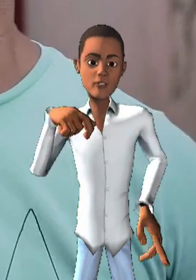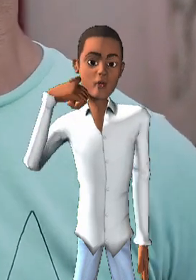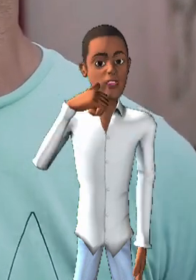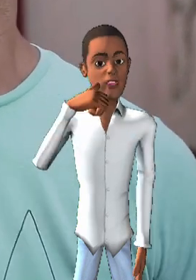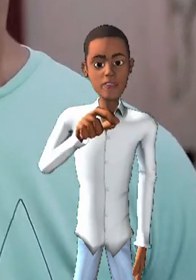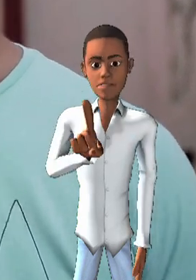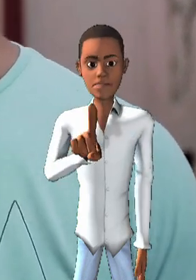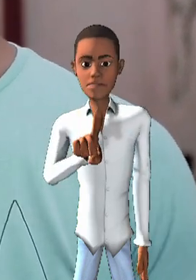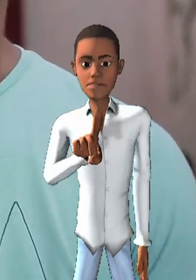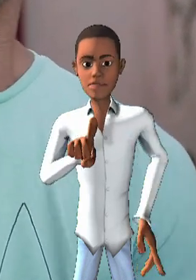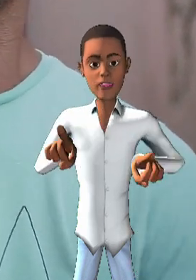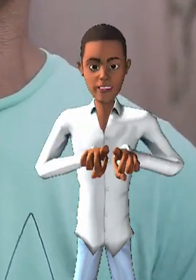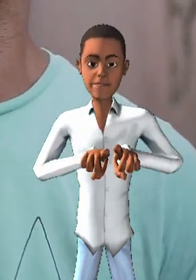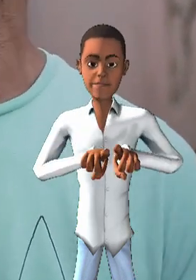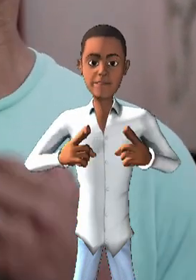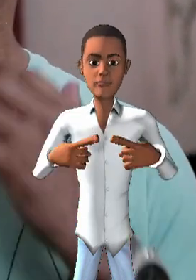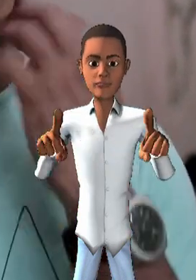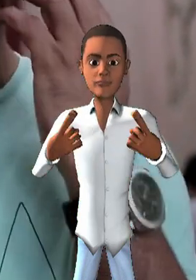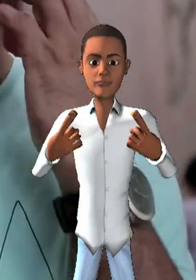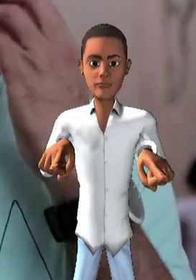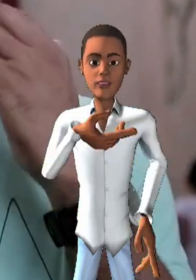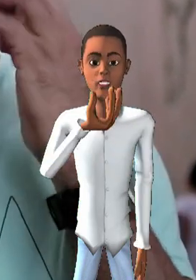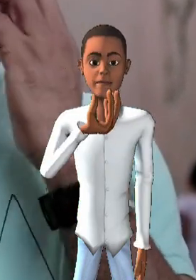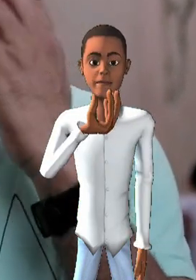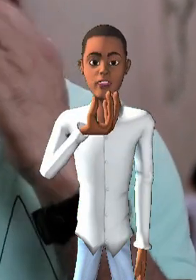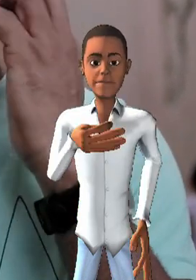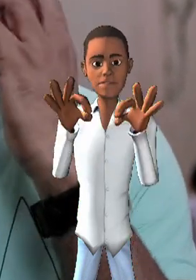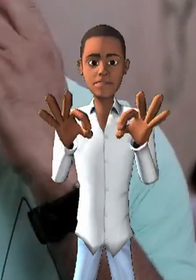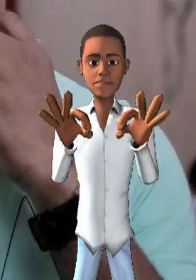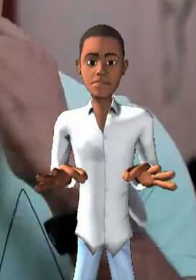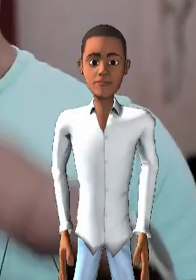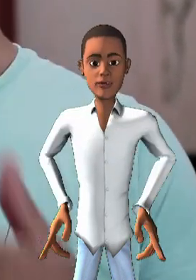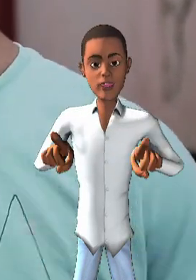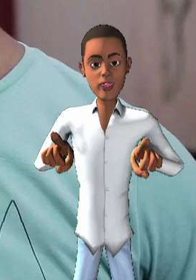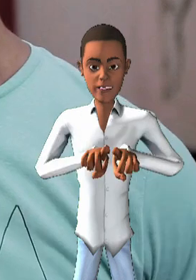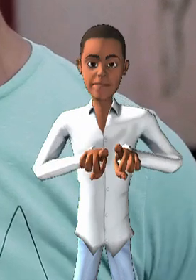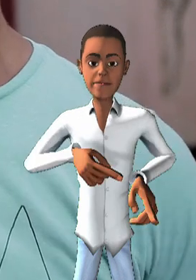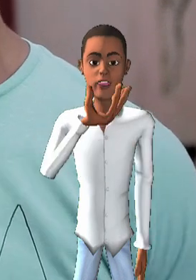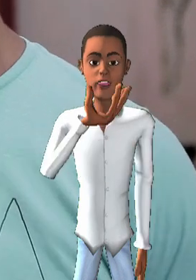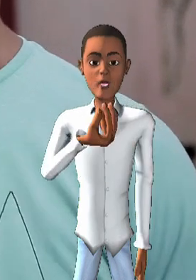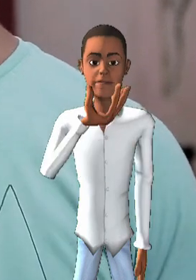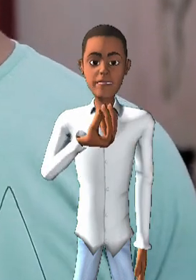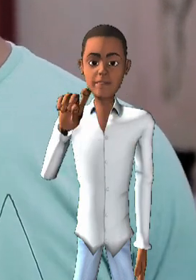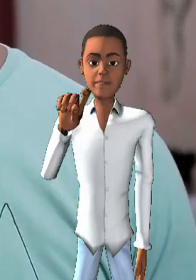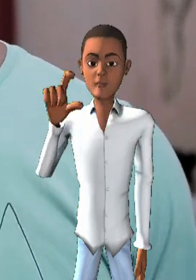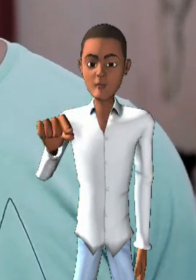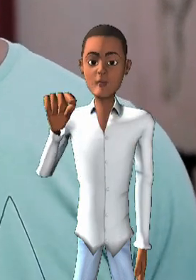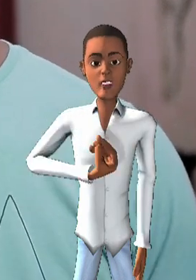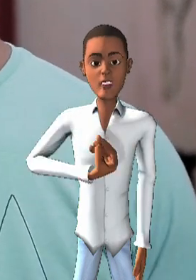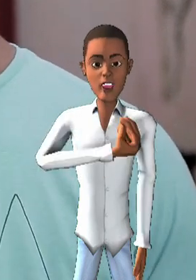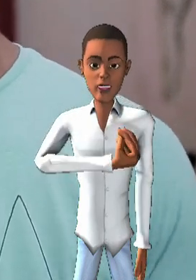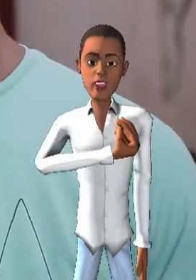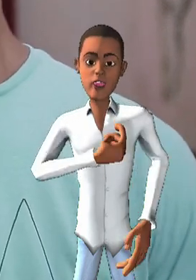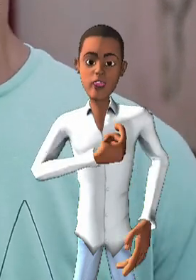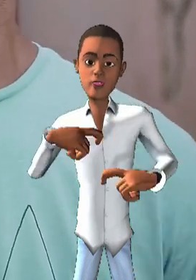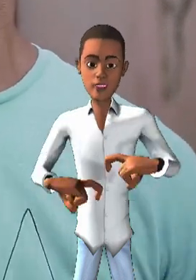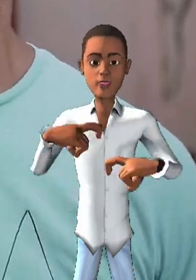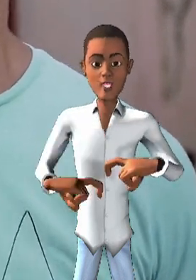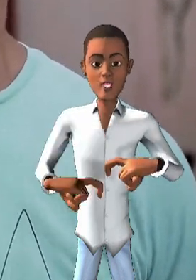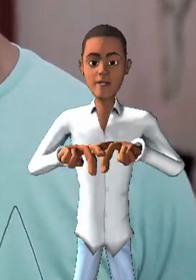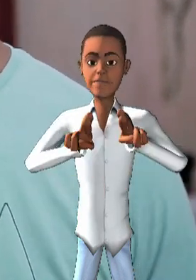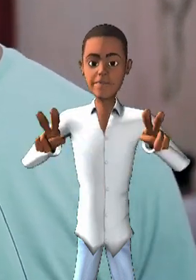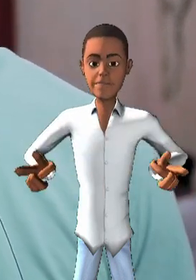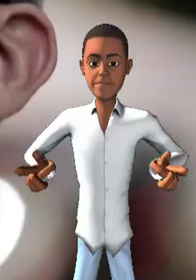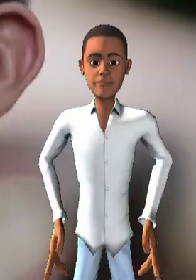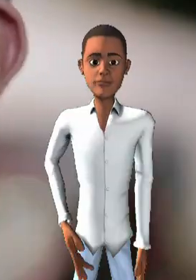às mulheres. Se manifesta em relação aos outros homens, inclusive aqueles que decidiram ter uma opção